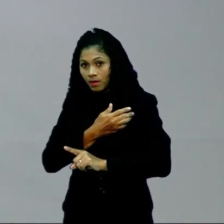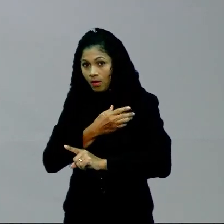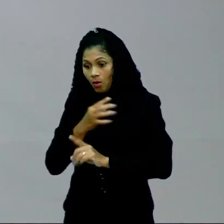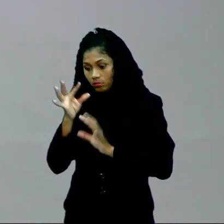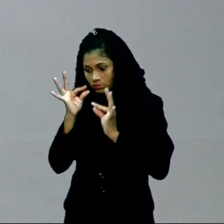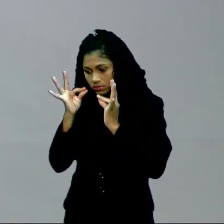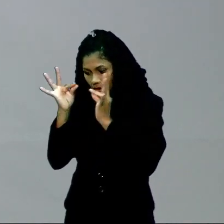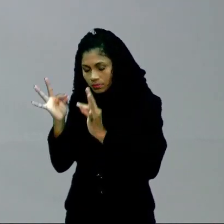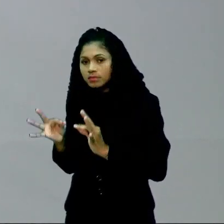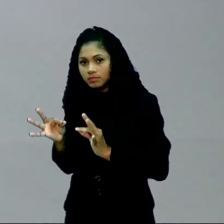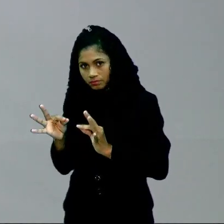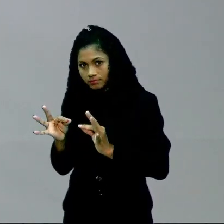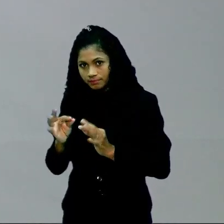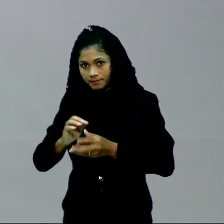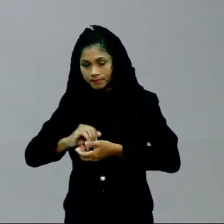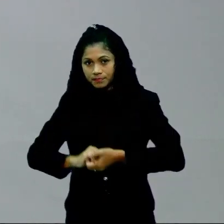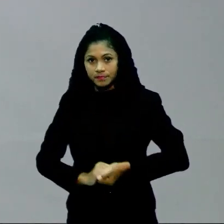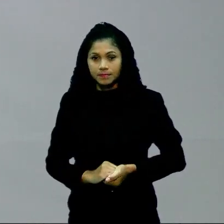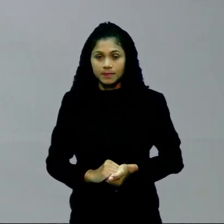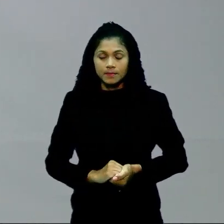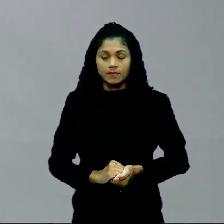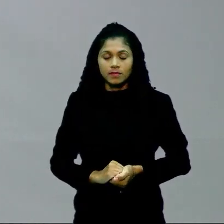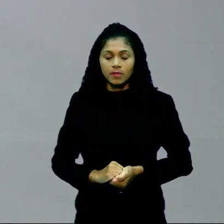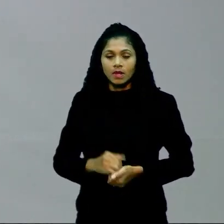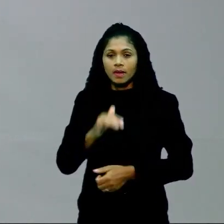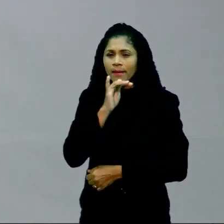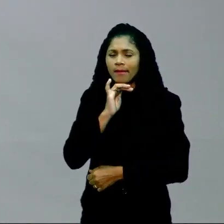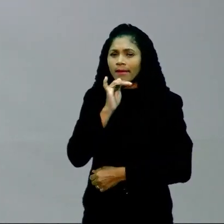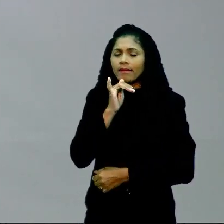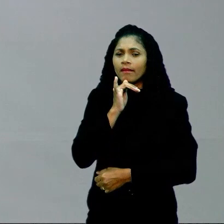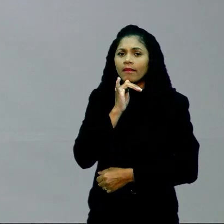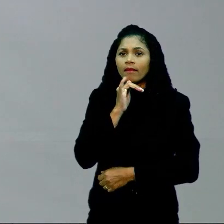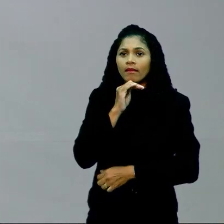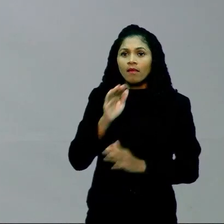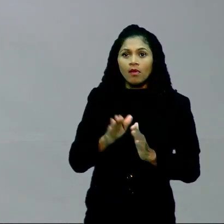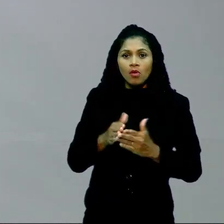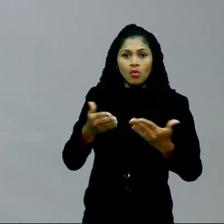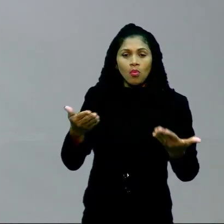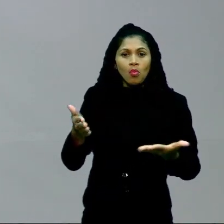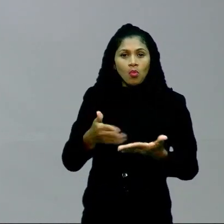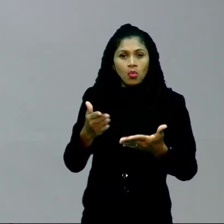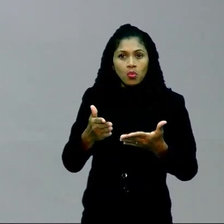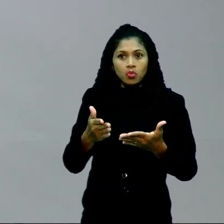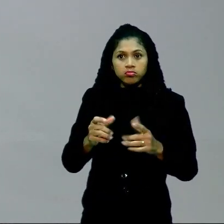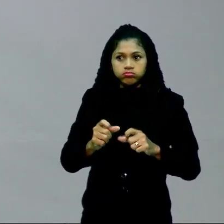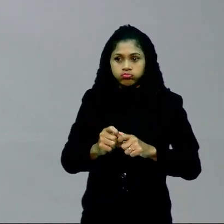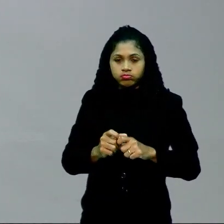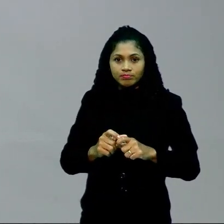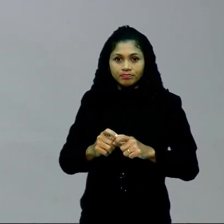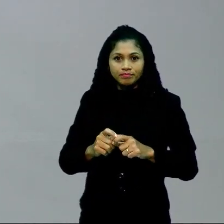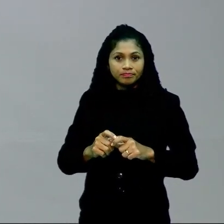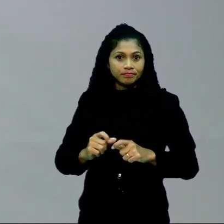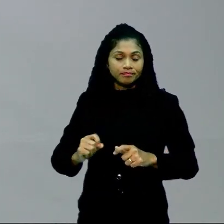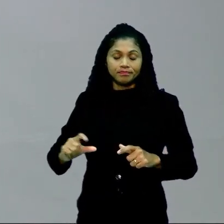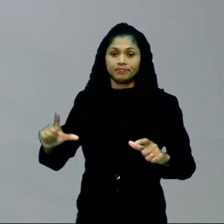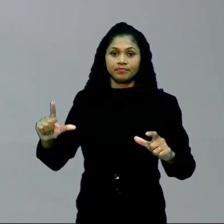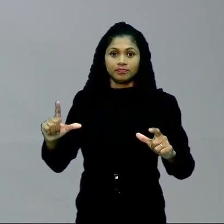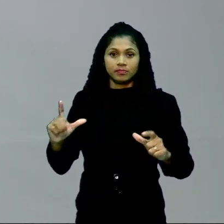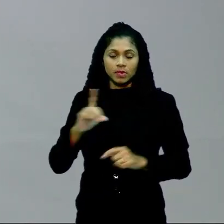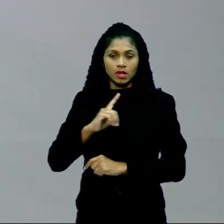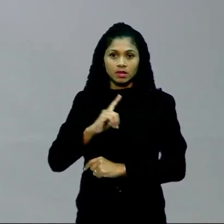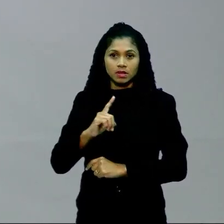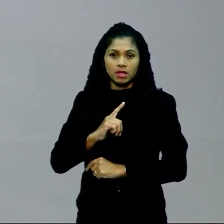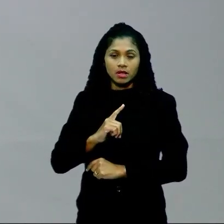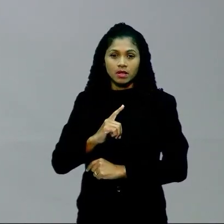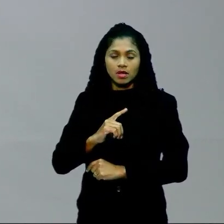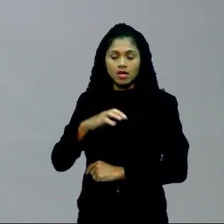aquilo, olha, por exemplo, um livro grande, vai que ele tem lá 9 centímetros. A distância ali no